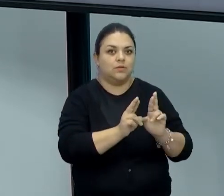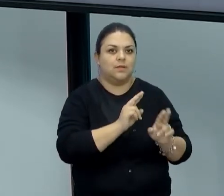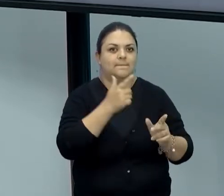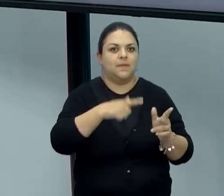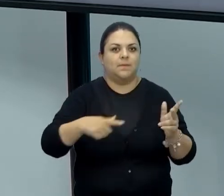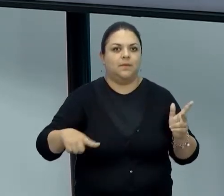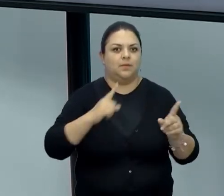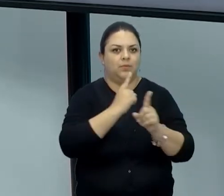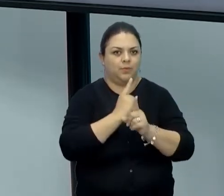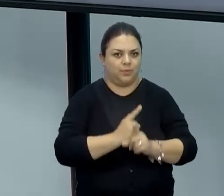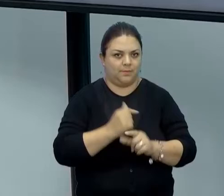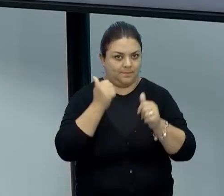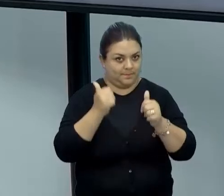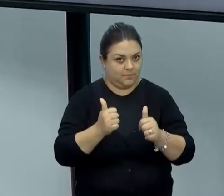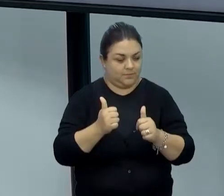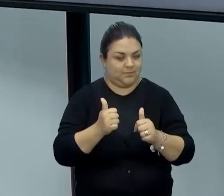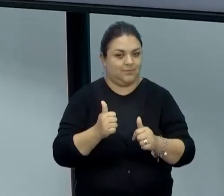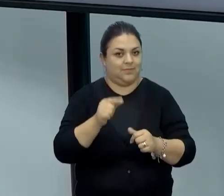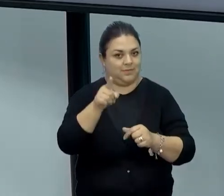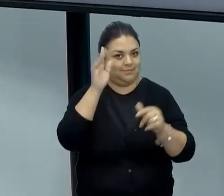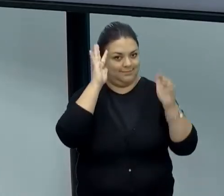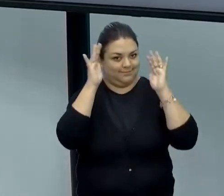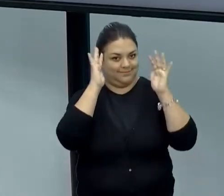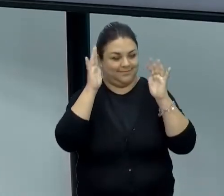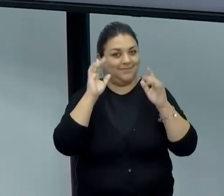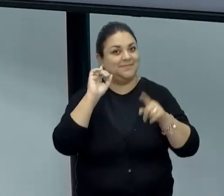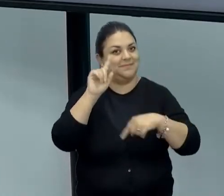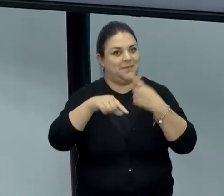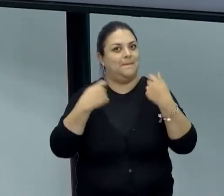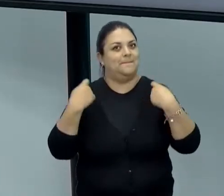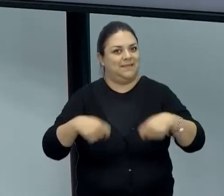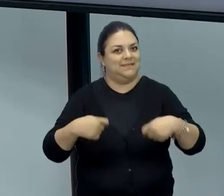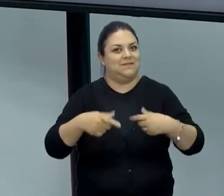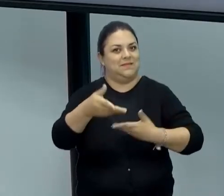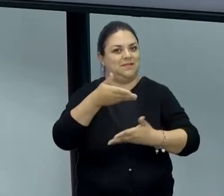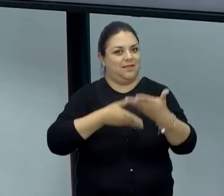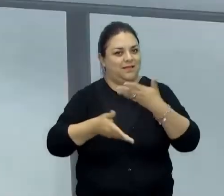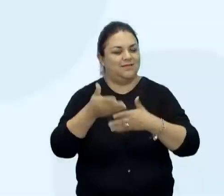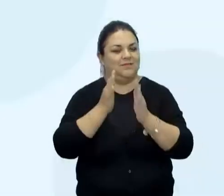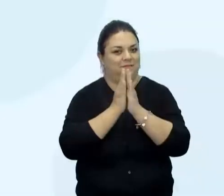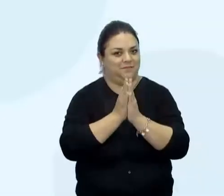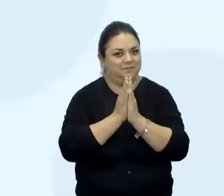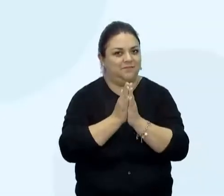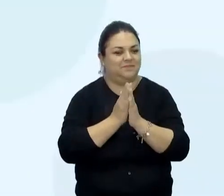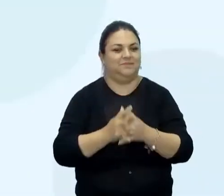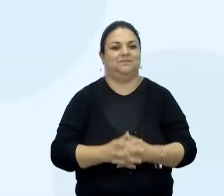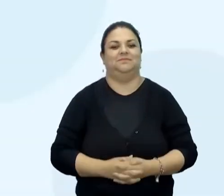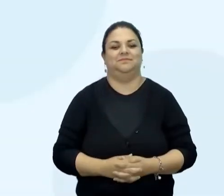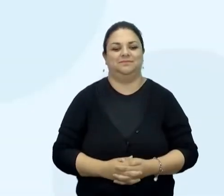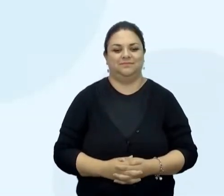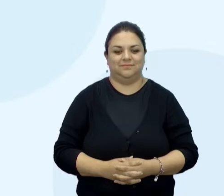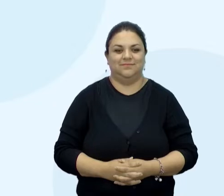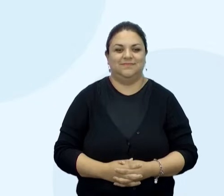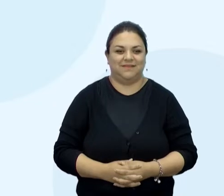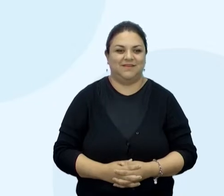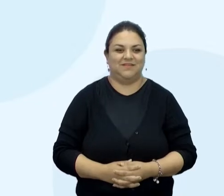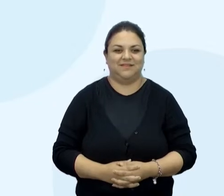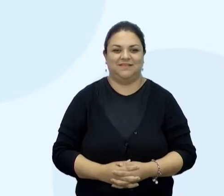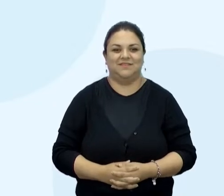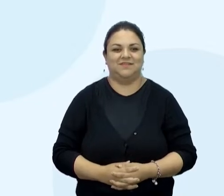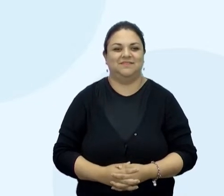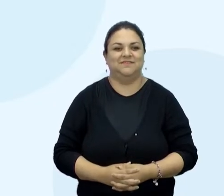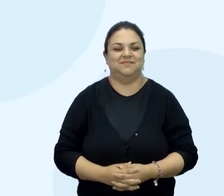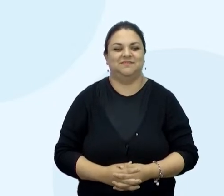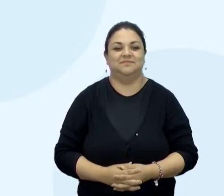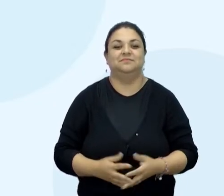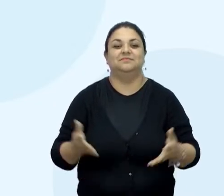tudo bem? E aí então eu vou precisar da interação de vocês. Então vamos lá. Vamos primeiramente